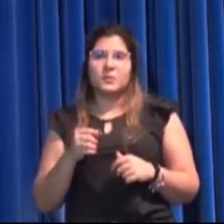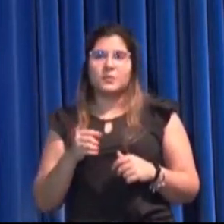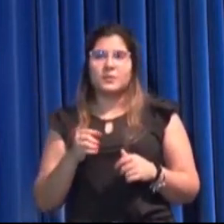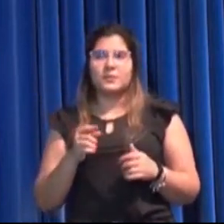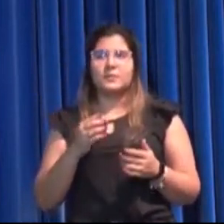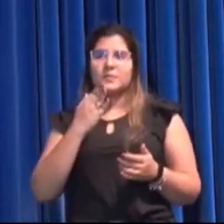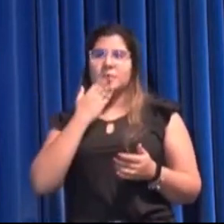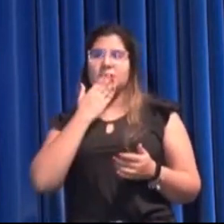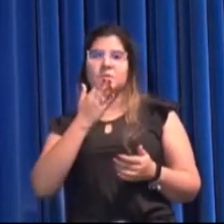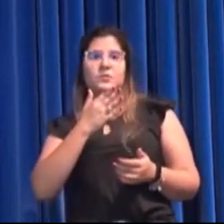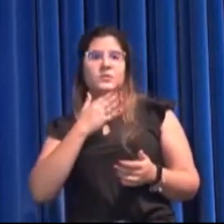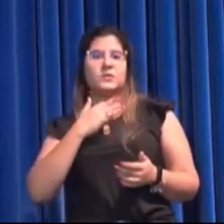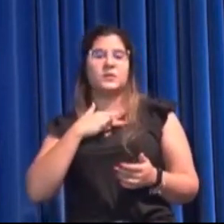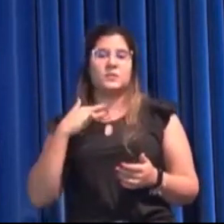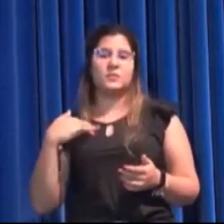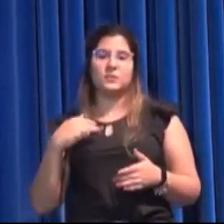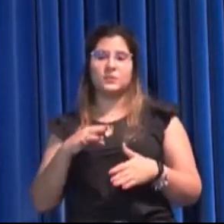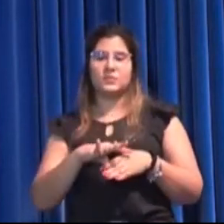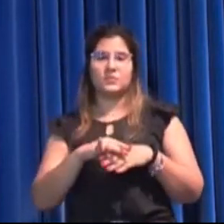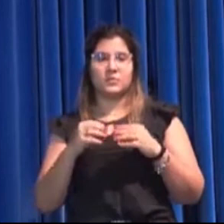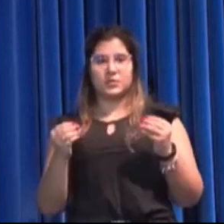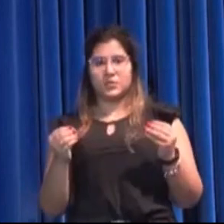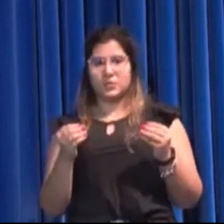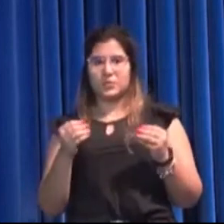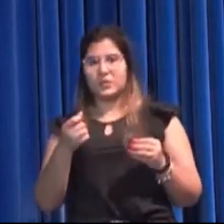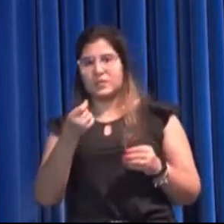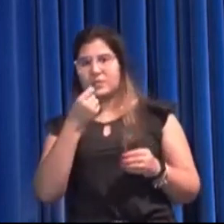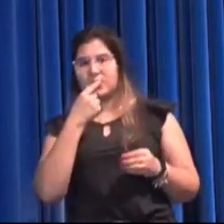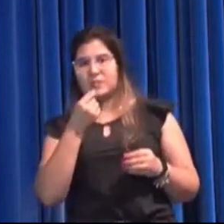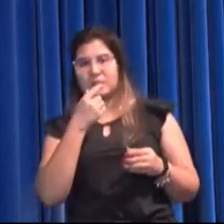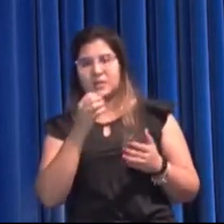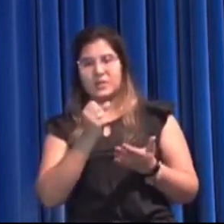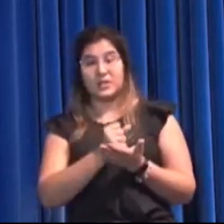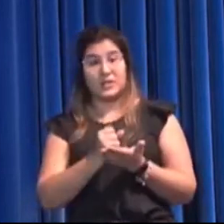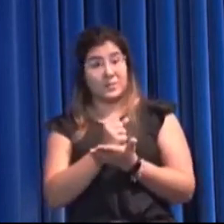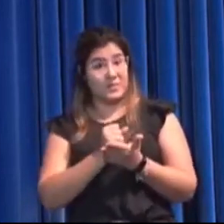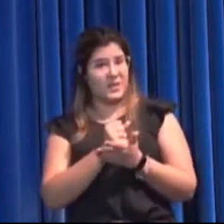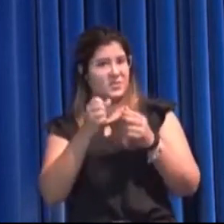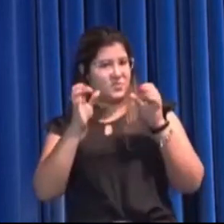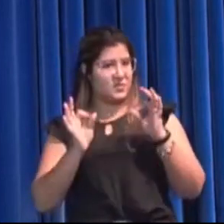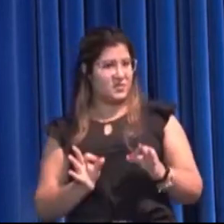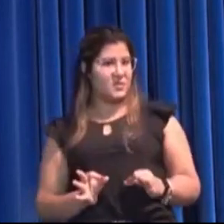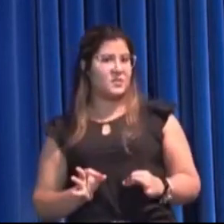saúde, cura, o remédio certo,